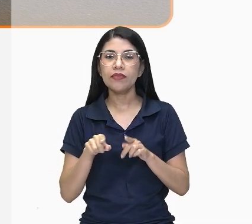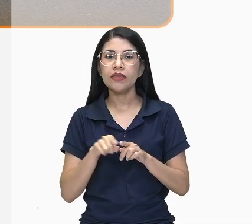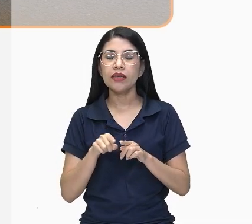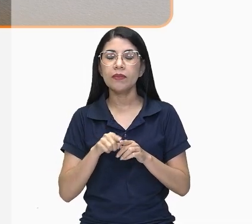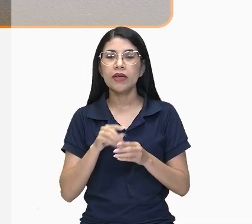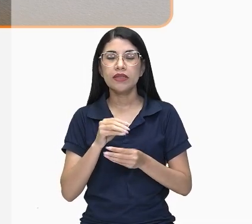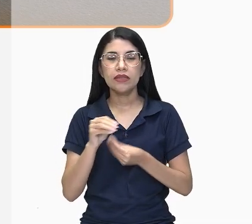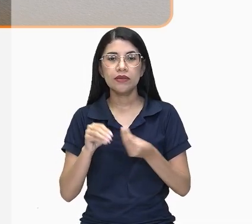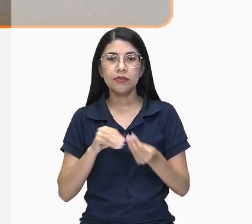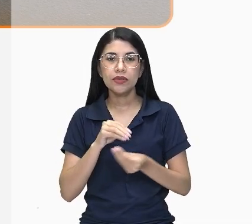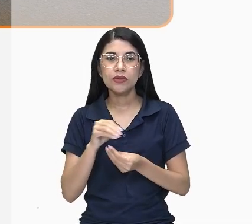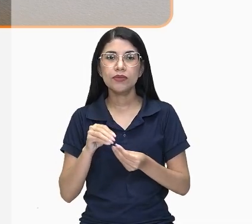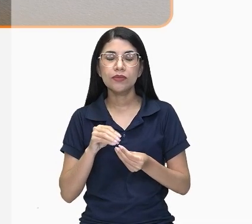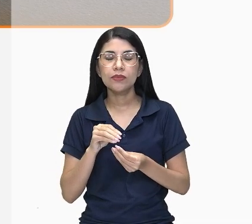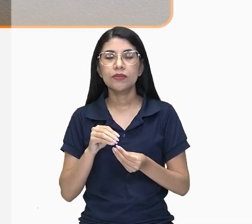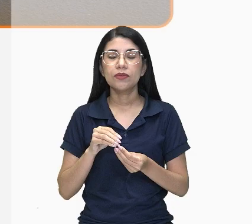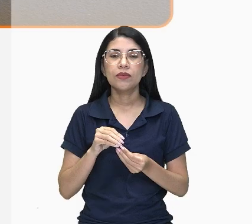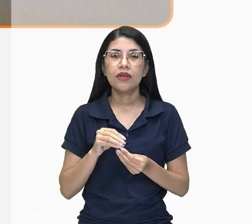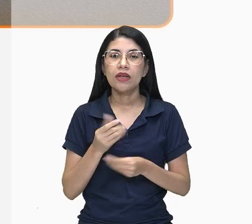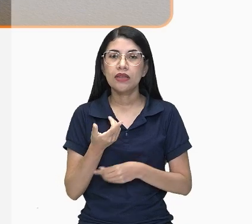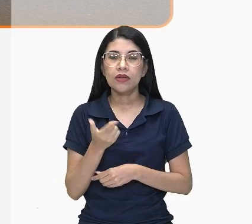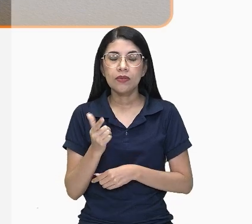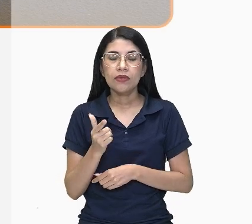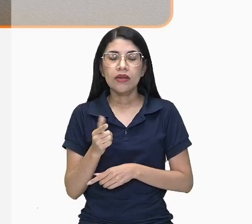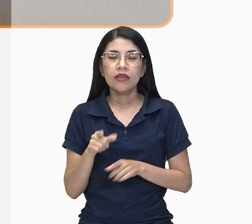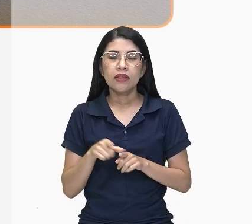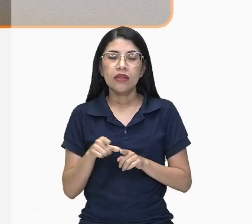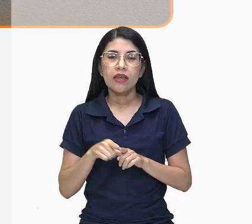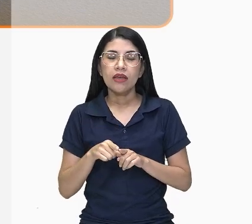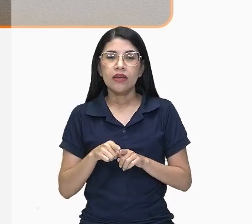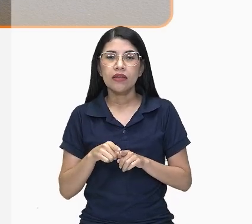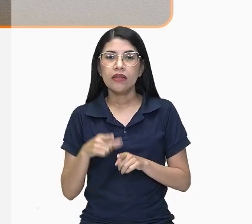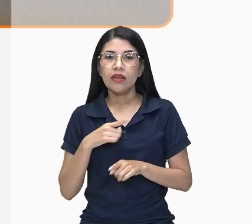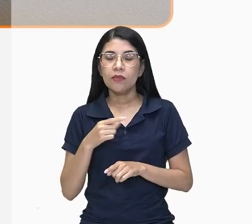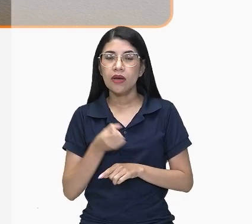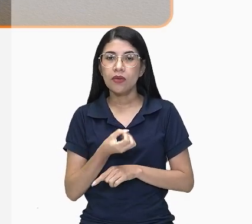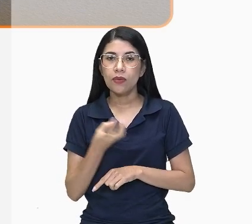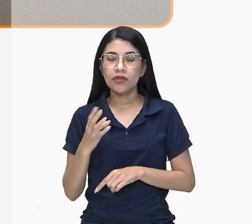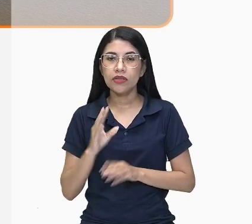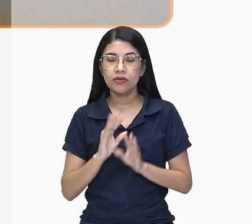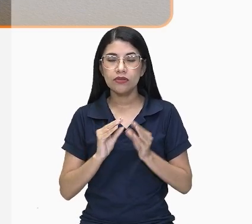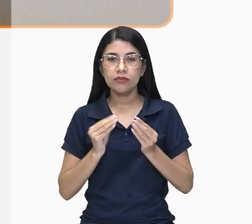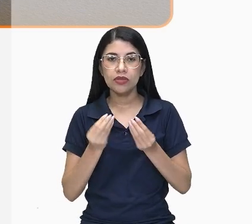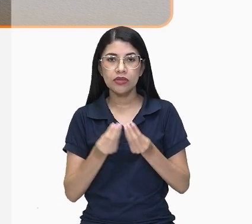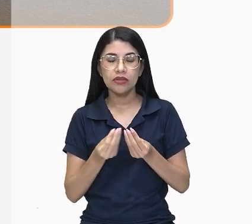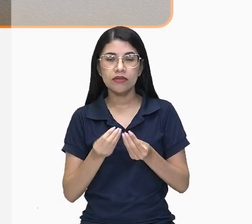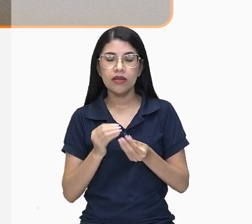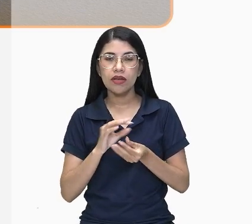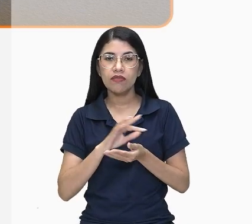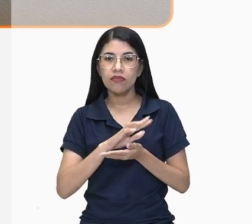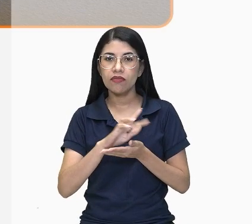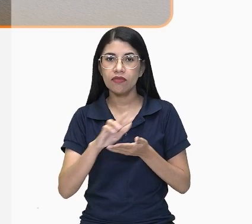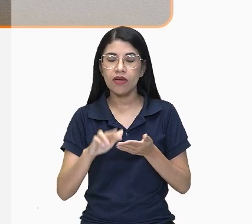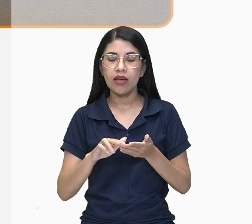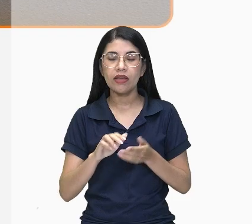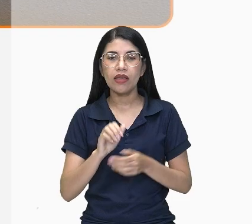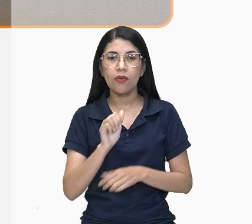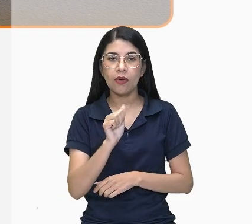amarelada, carregando aí uma grande quantidade de material em suspensão, que